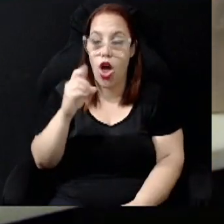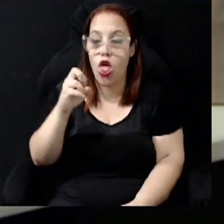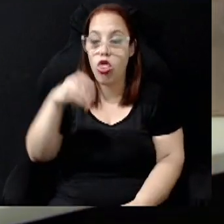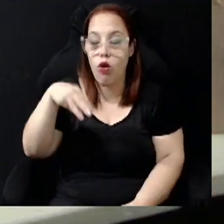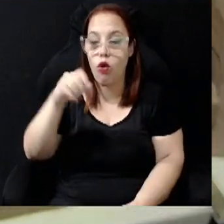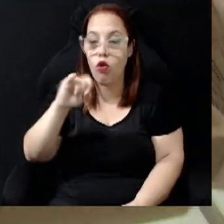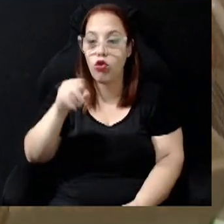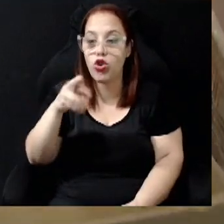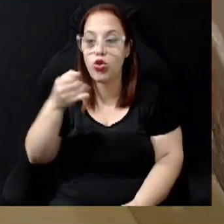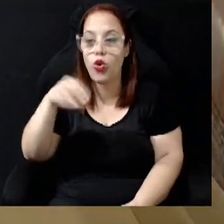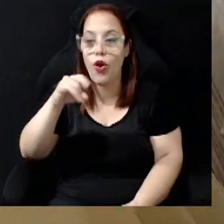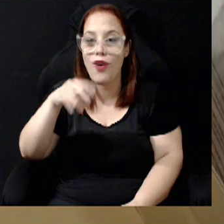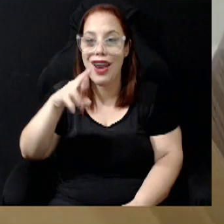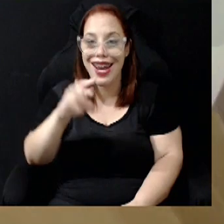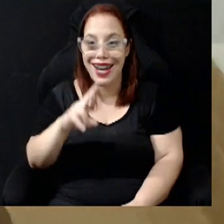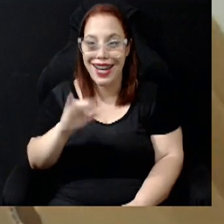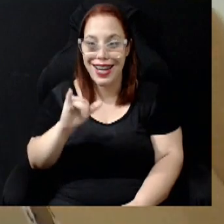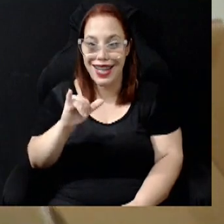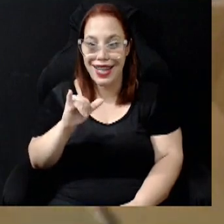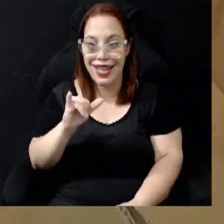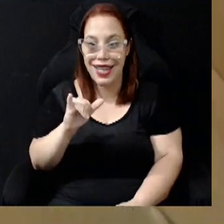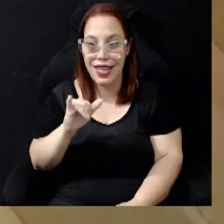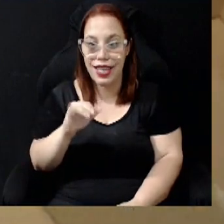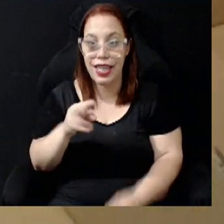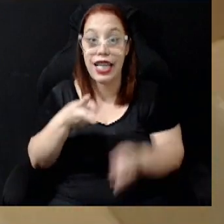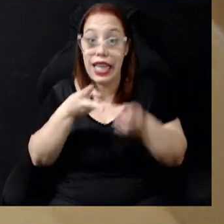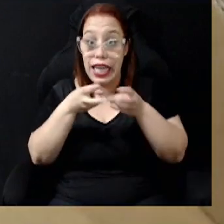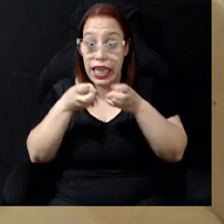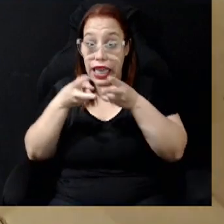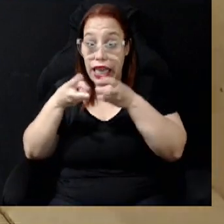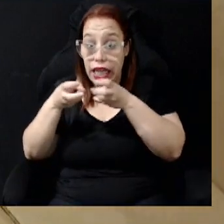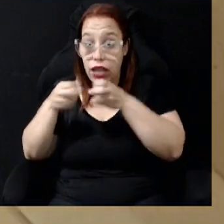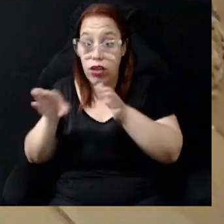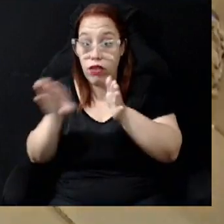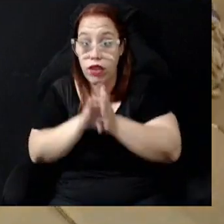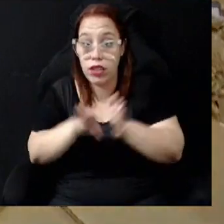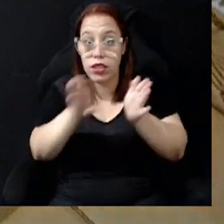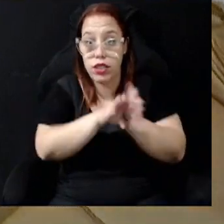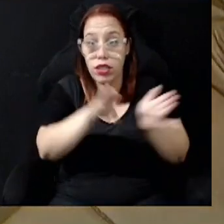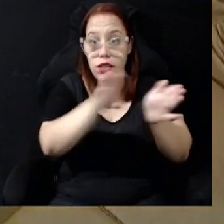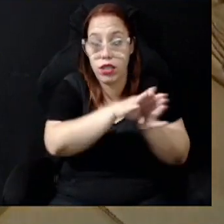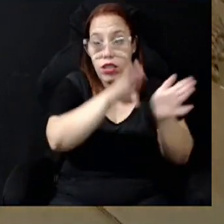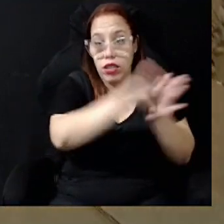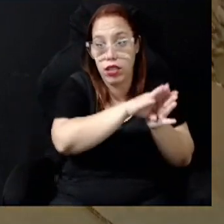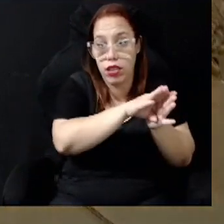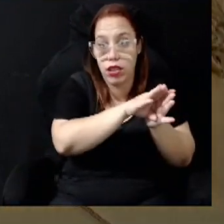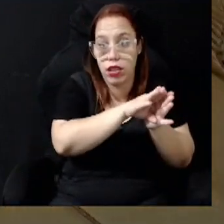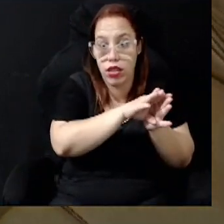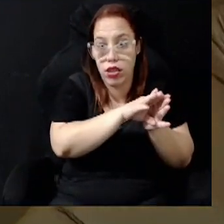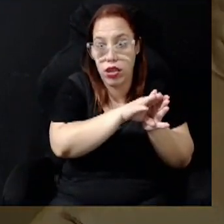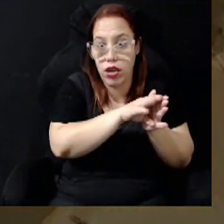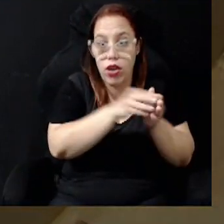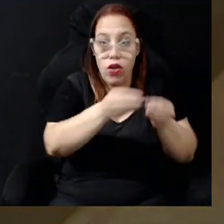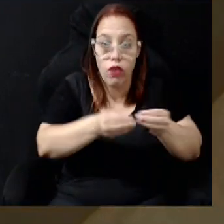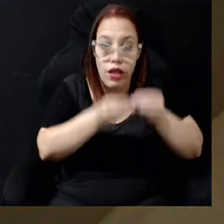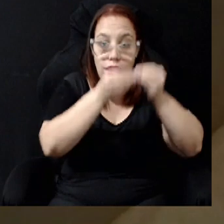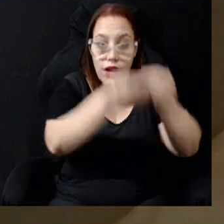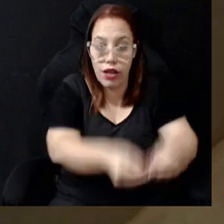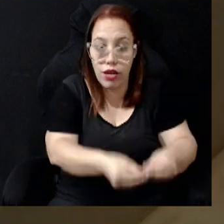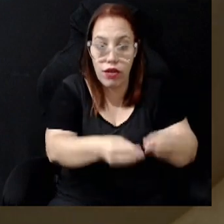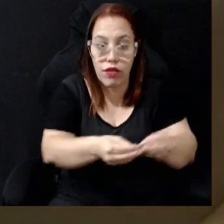para perceber. E nós temos as rotas que vão chegando e esse profissional vai entregando